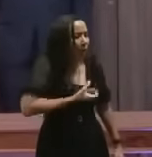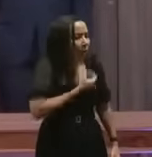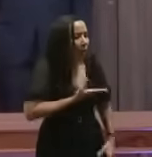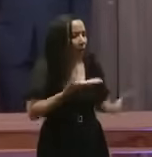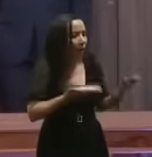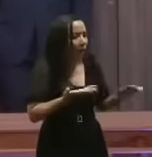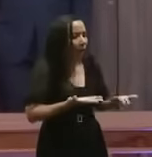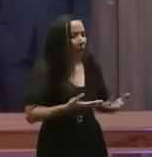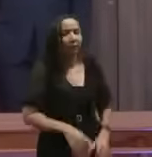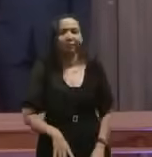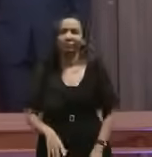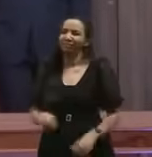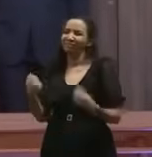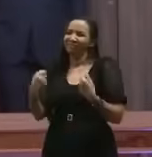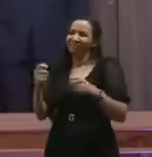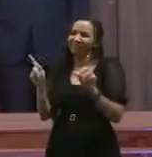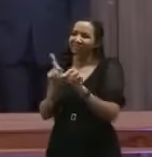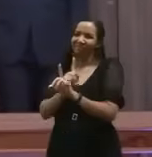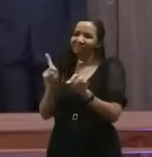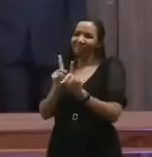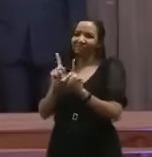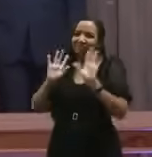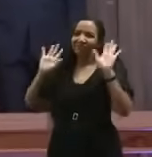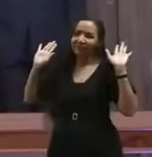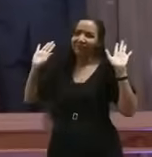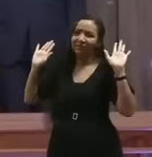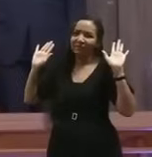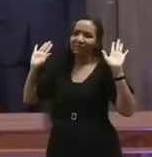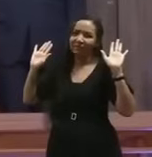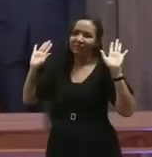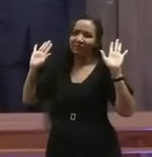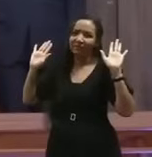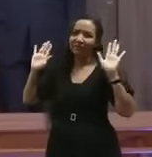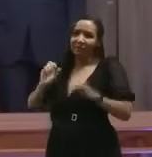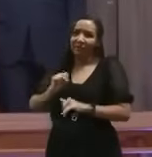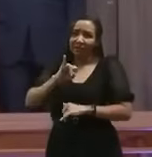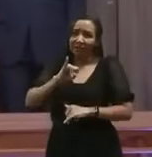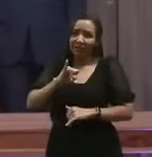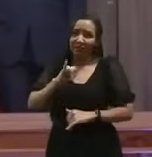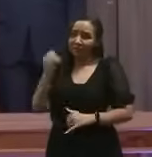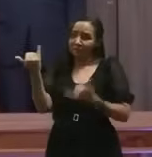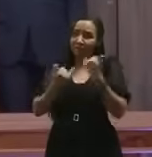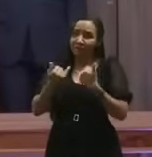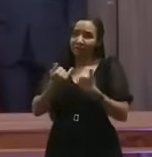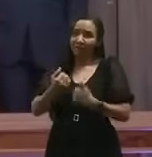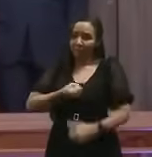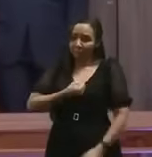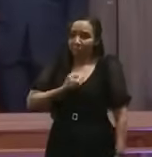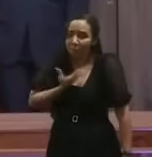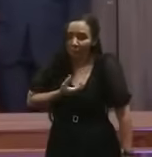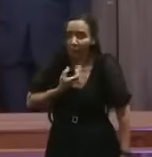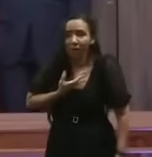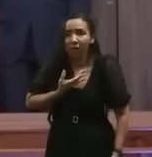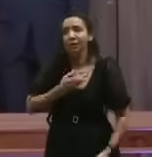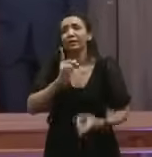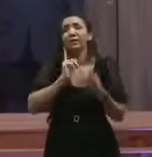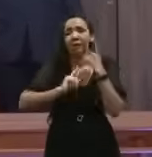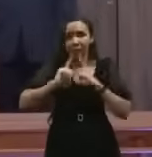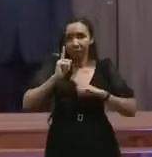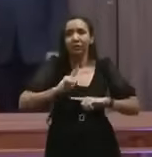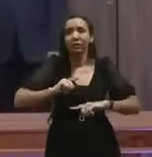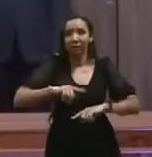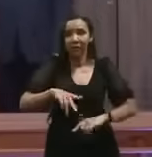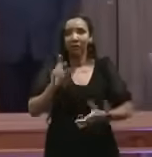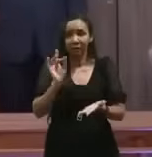não só só a pessoa falar eu já quero é vomitar pronto Senhor Deus aqui tá a tua